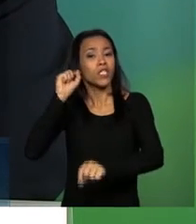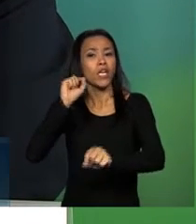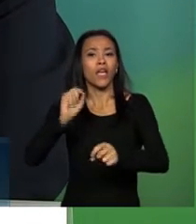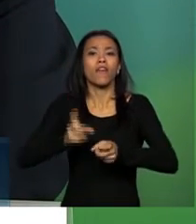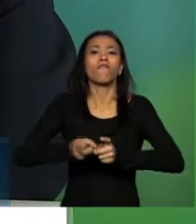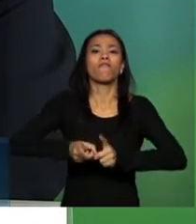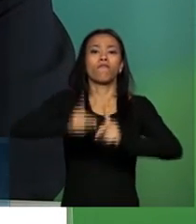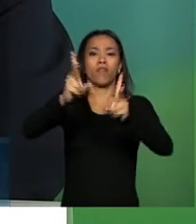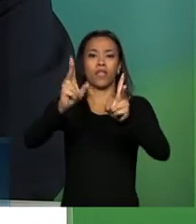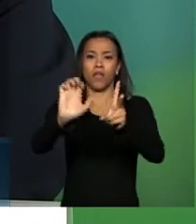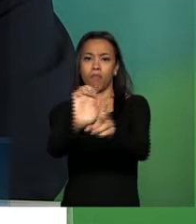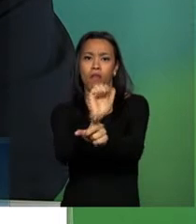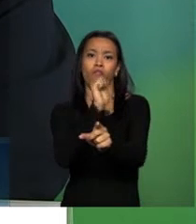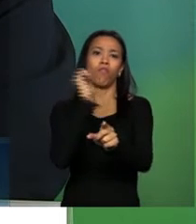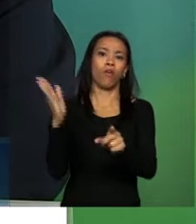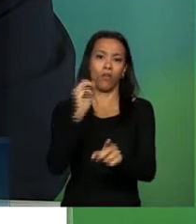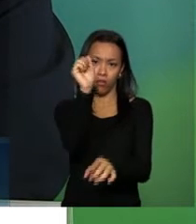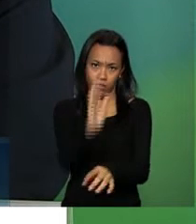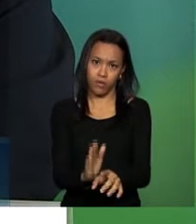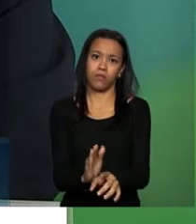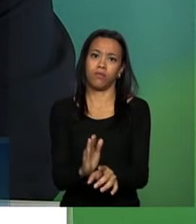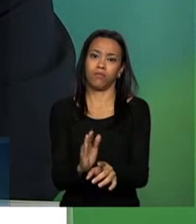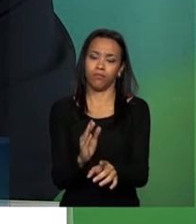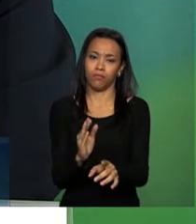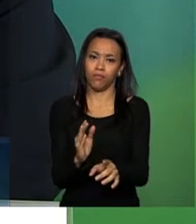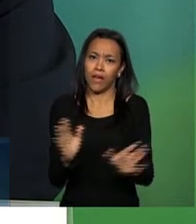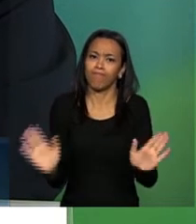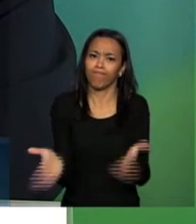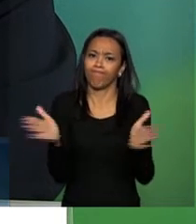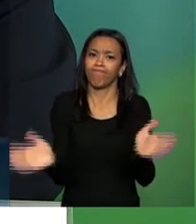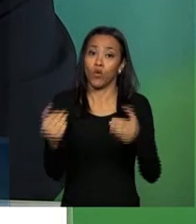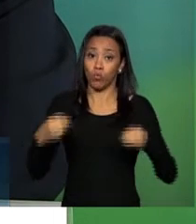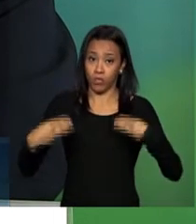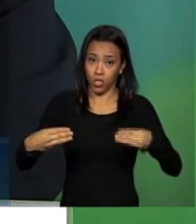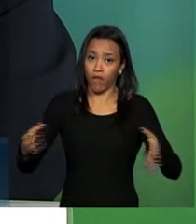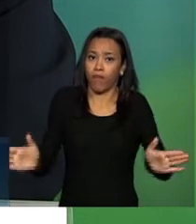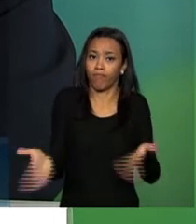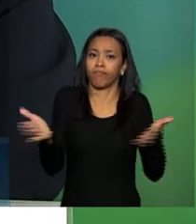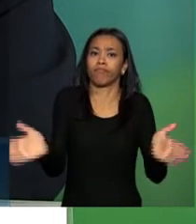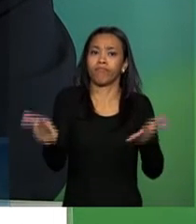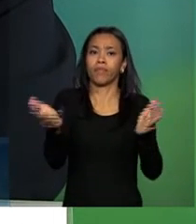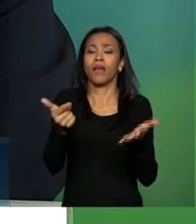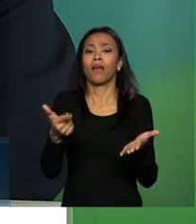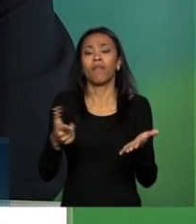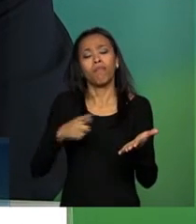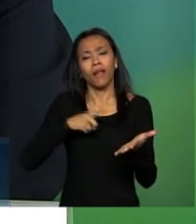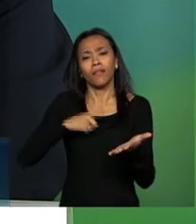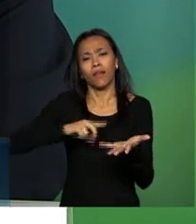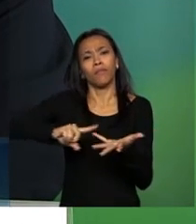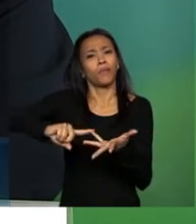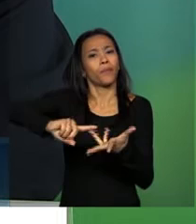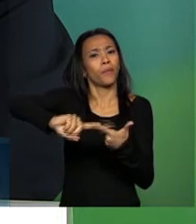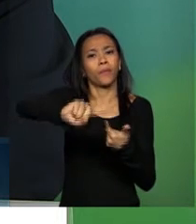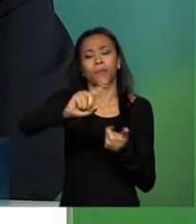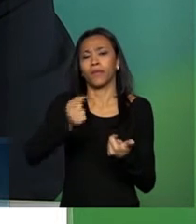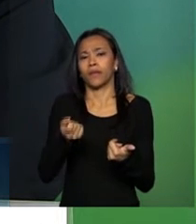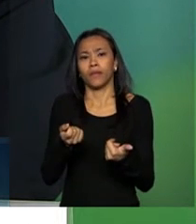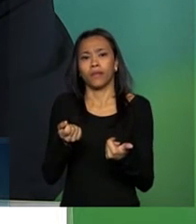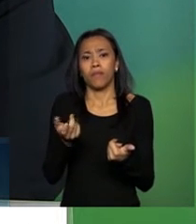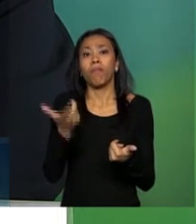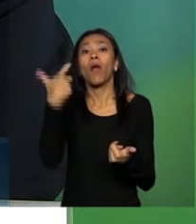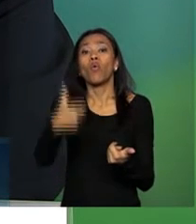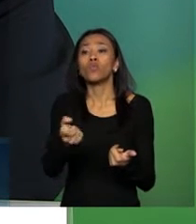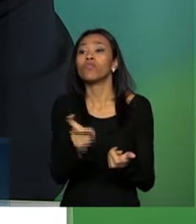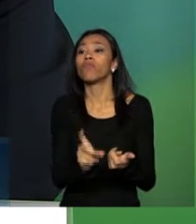para apoiar as exportações com esse olhar, no sentido de diversificar também as origens das